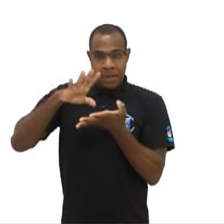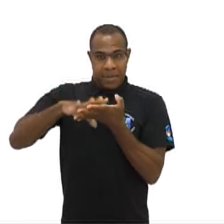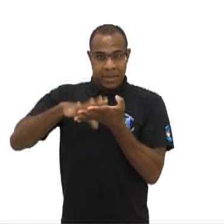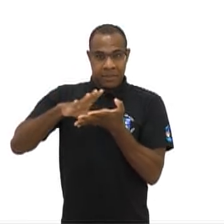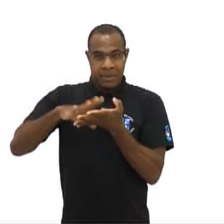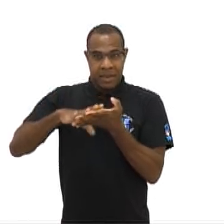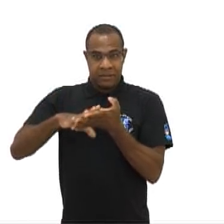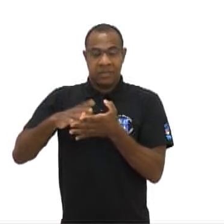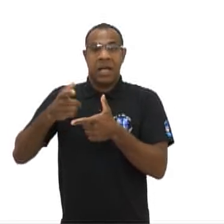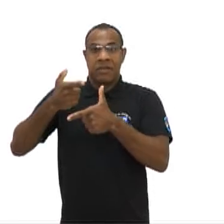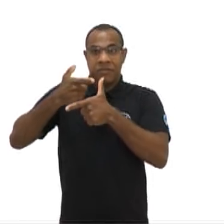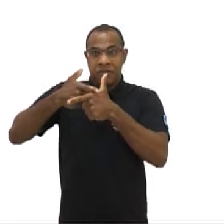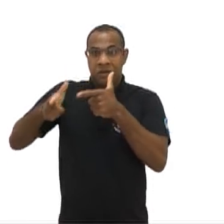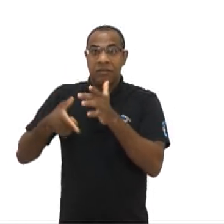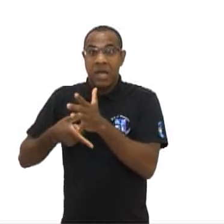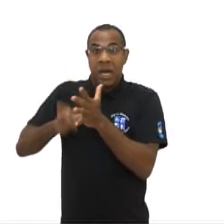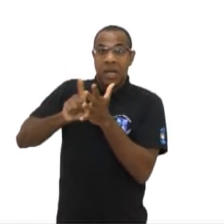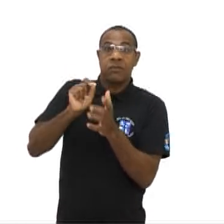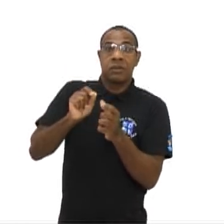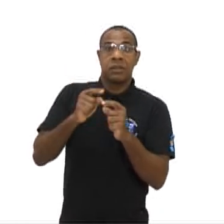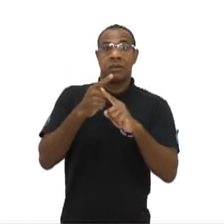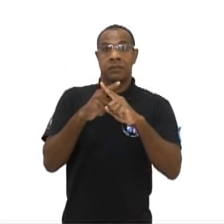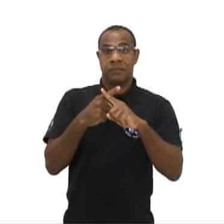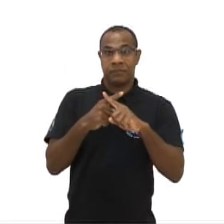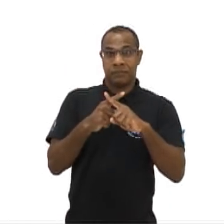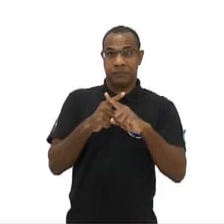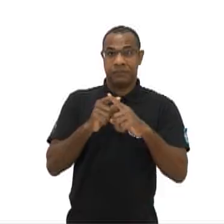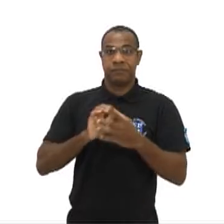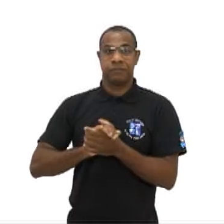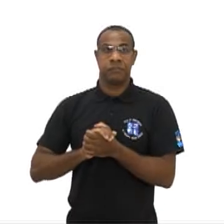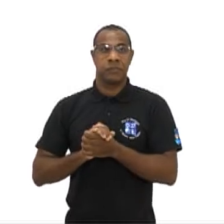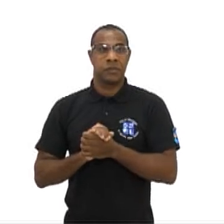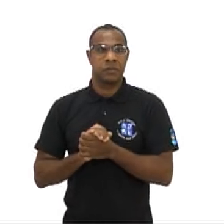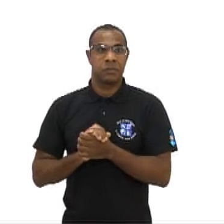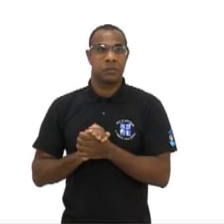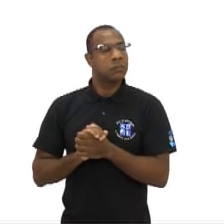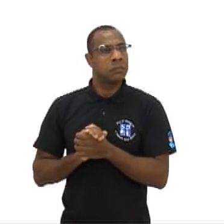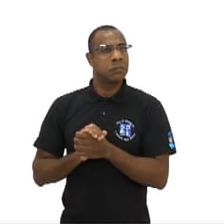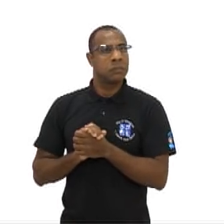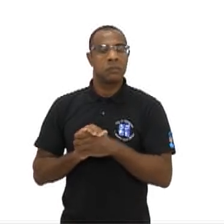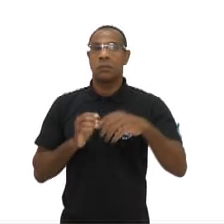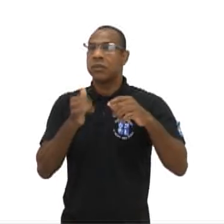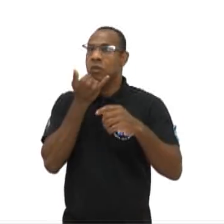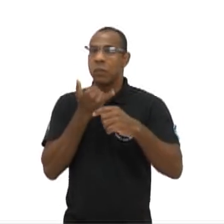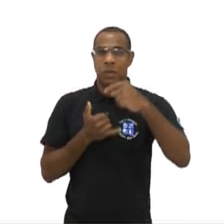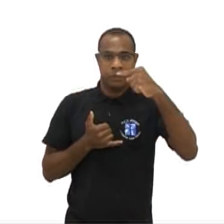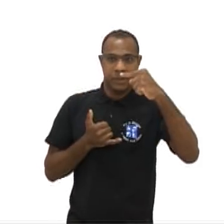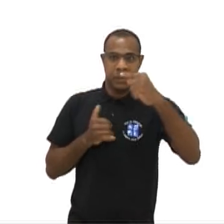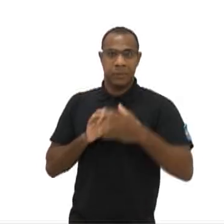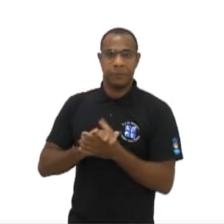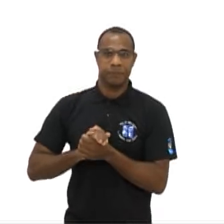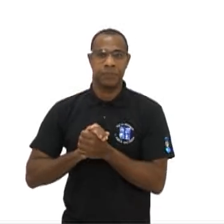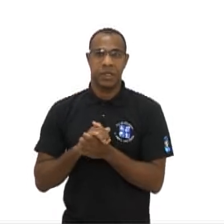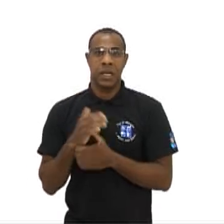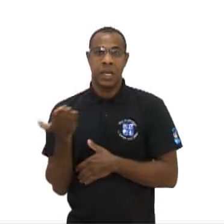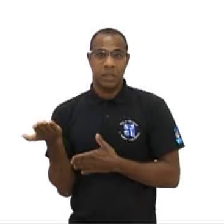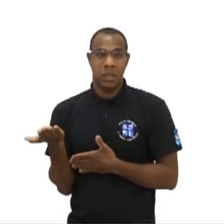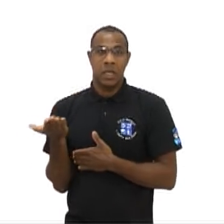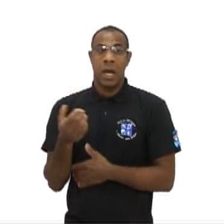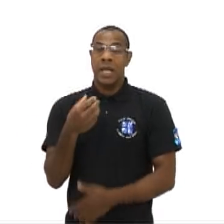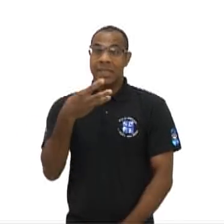Então, levem isso em consideração e vamos ali voltar na resolução. Primeiro eu vou fazer a divisão ali. Então,